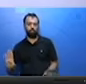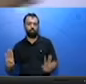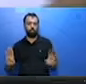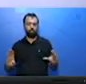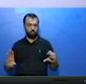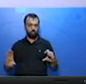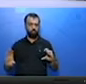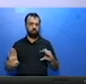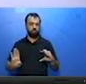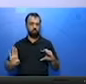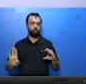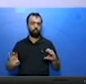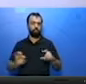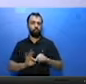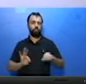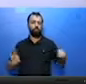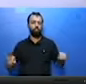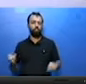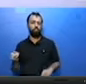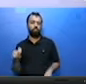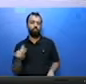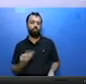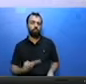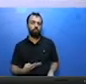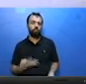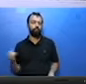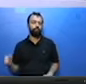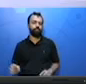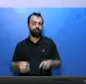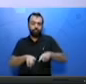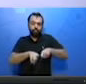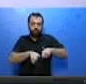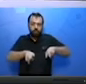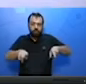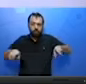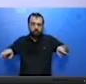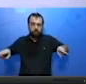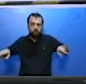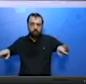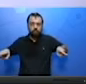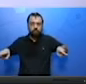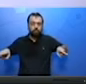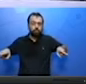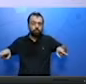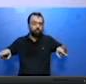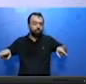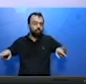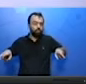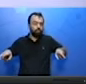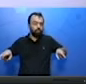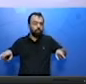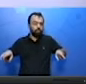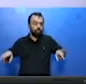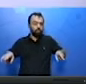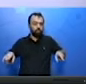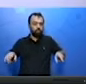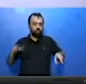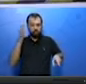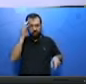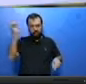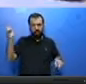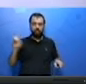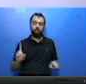BC. O BC, como ele é paralelo ao eixo X, ó, tá na frente, retinho, é só